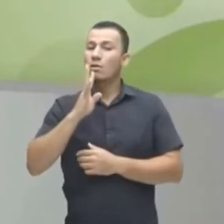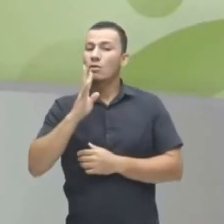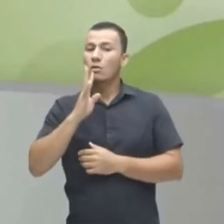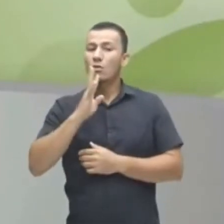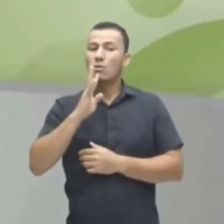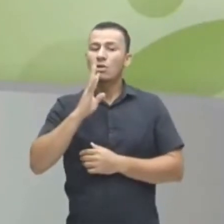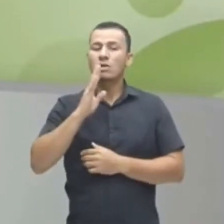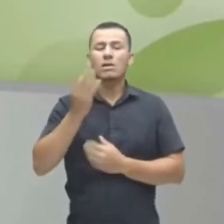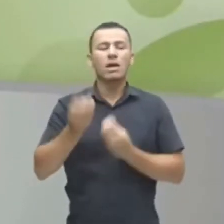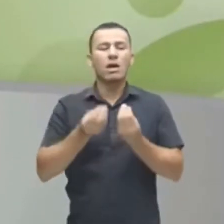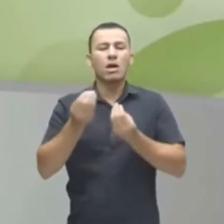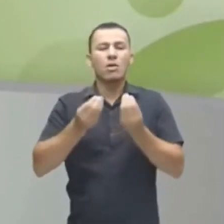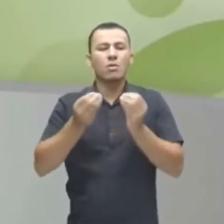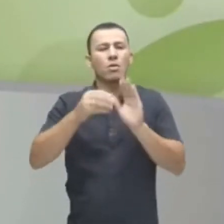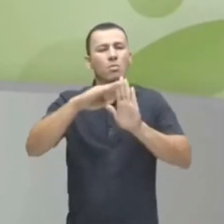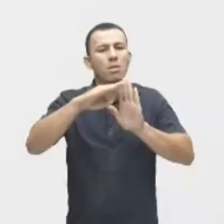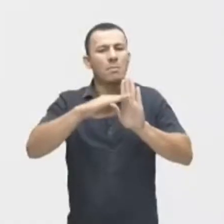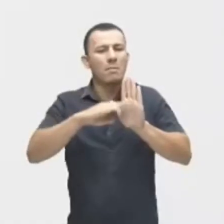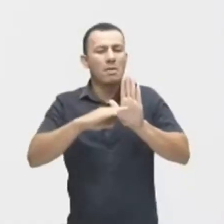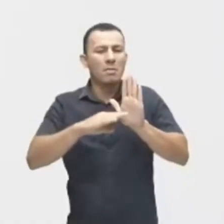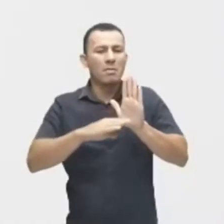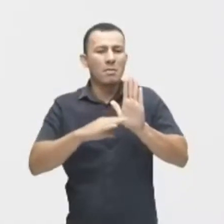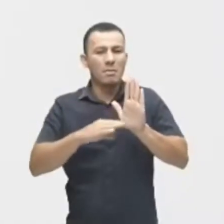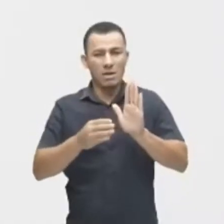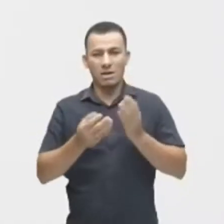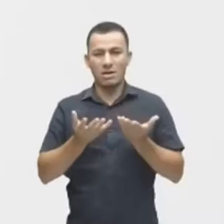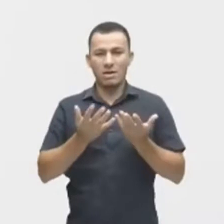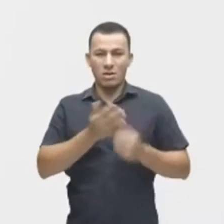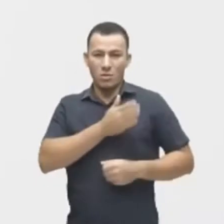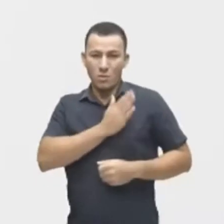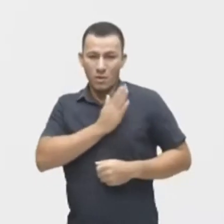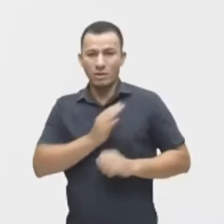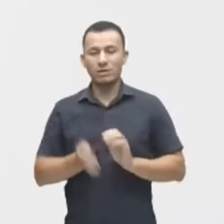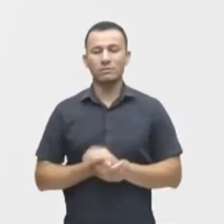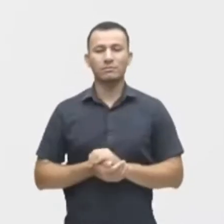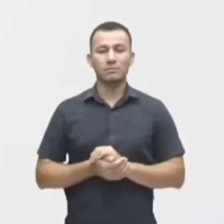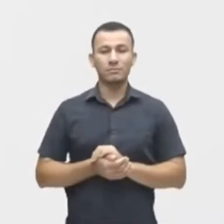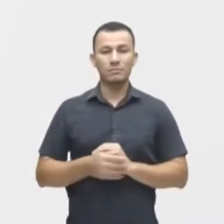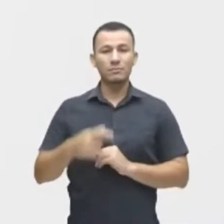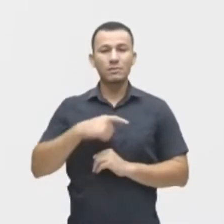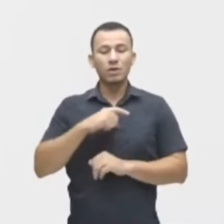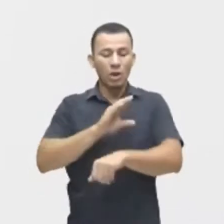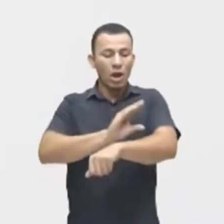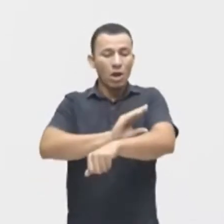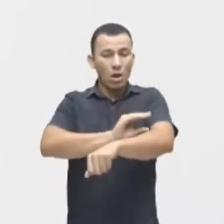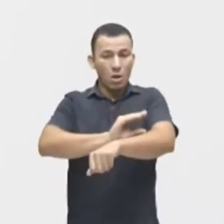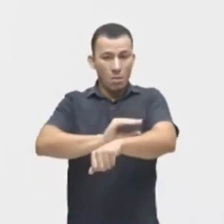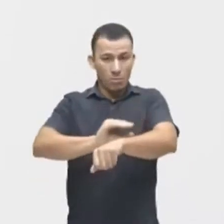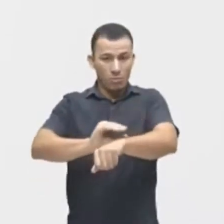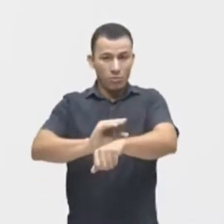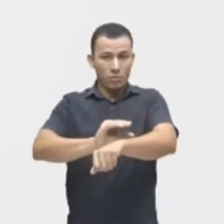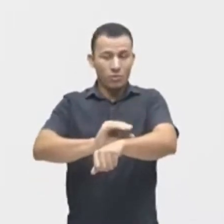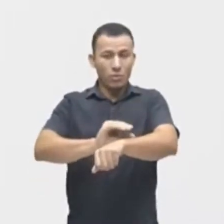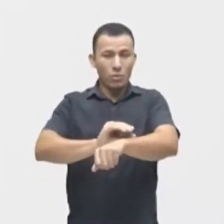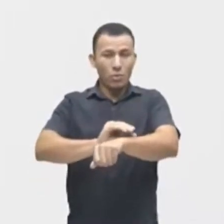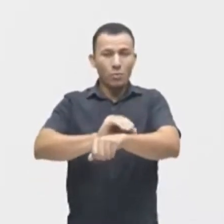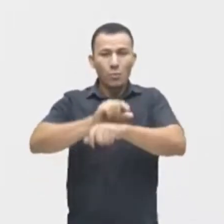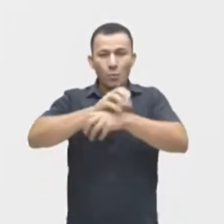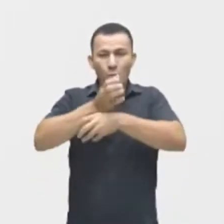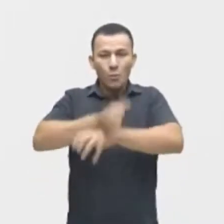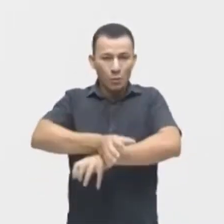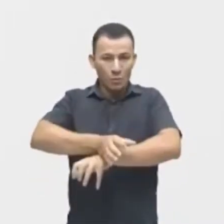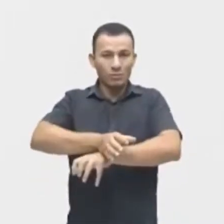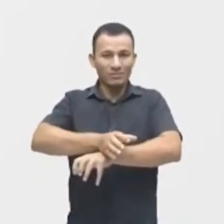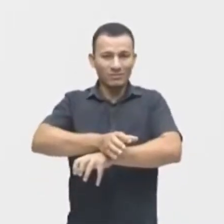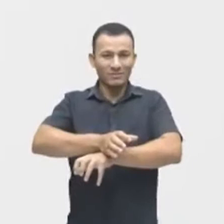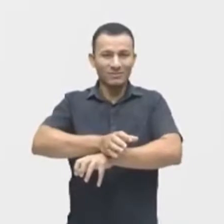a estrutura do coração. Ele é um músculo oco, que quer dizer, ele é vazio, ele tem